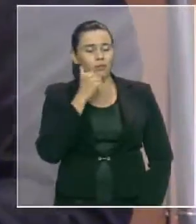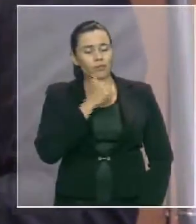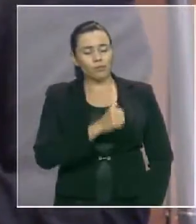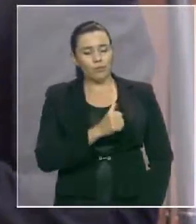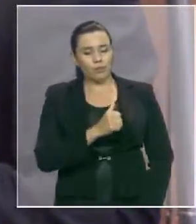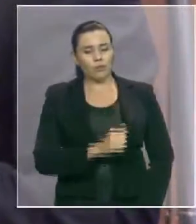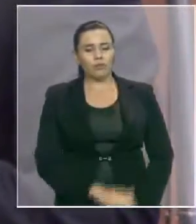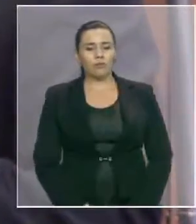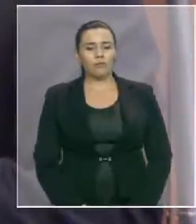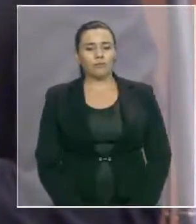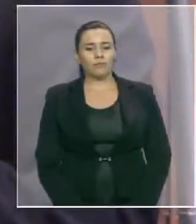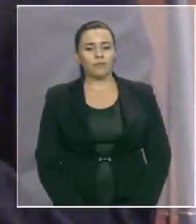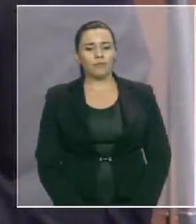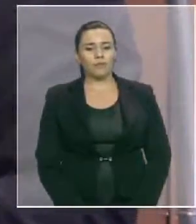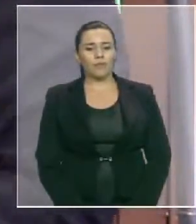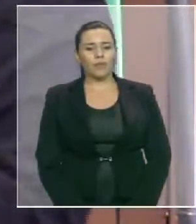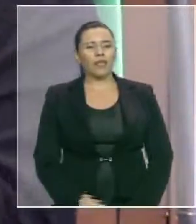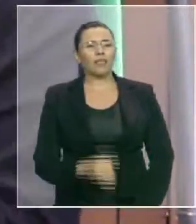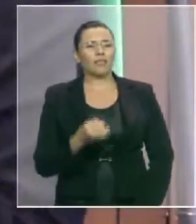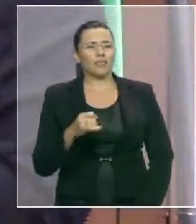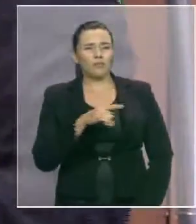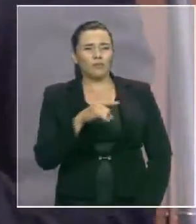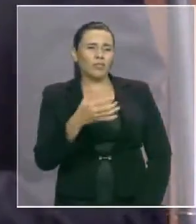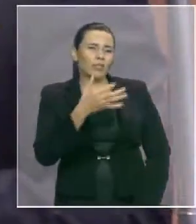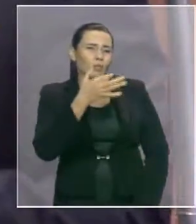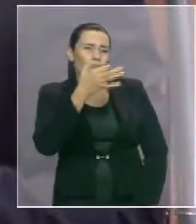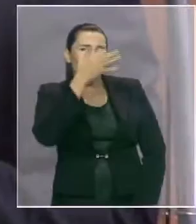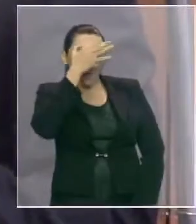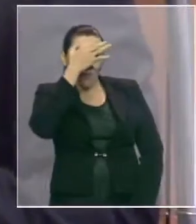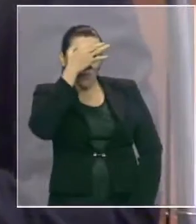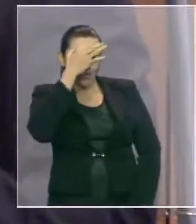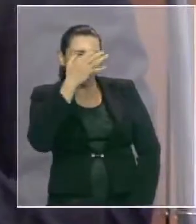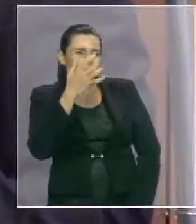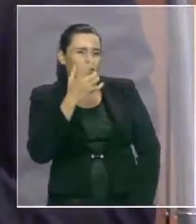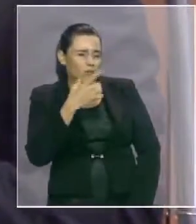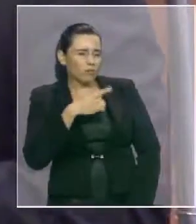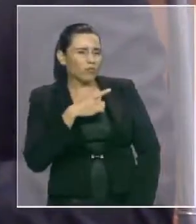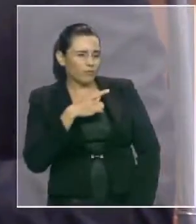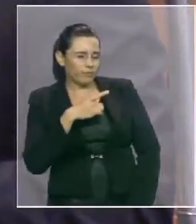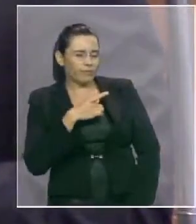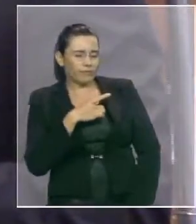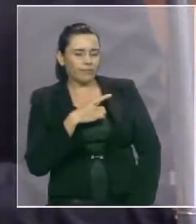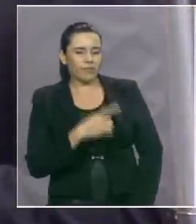tiverem um mínimo de senso, nós